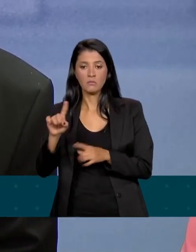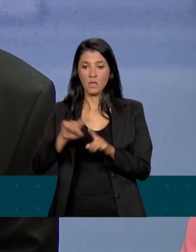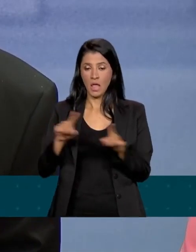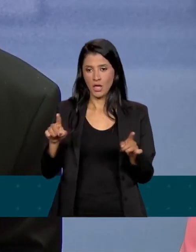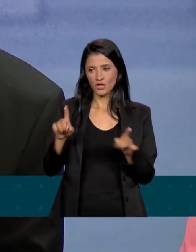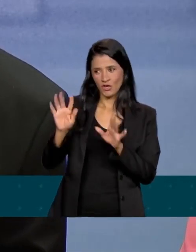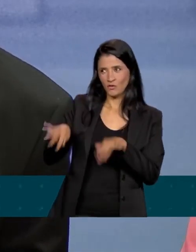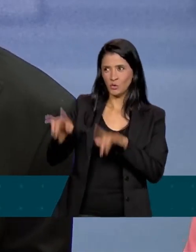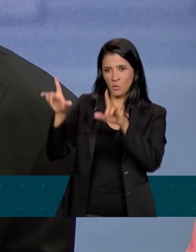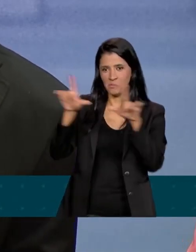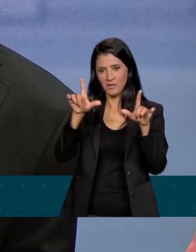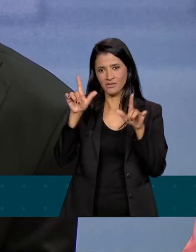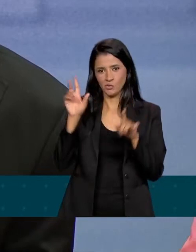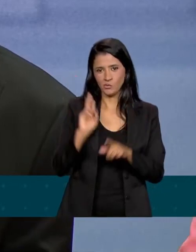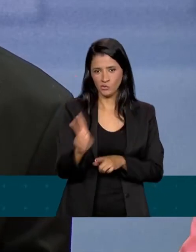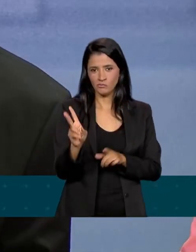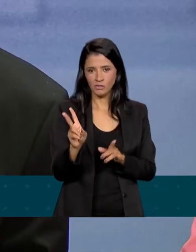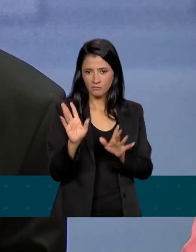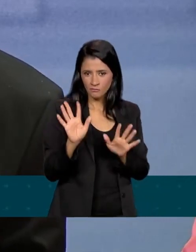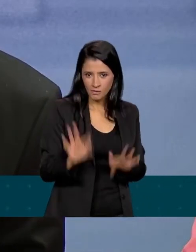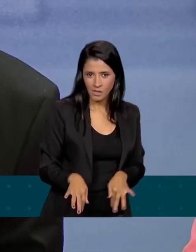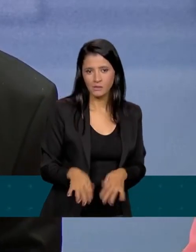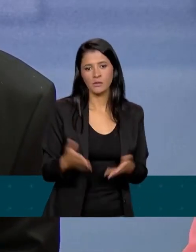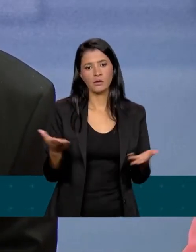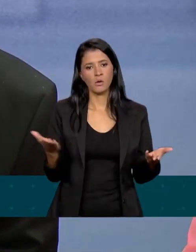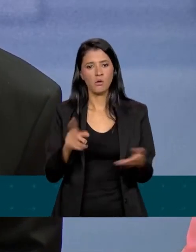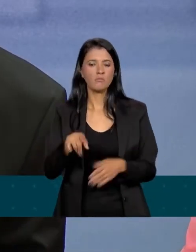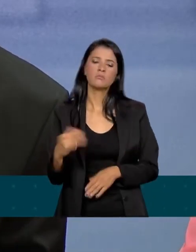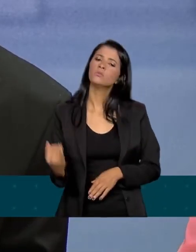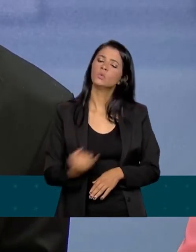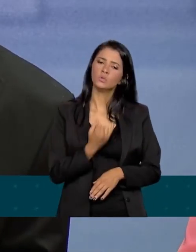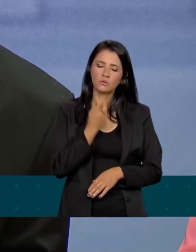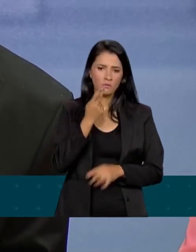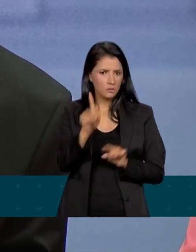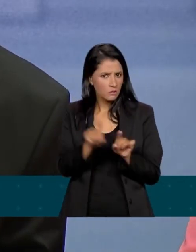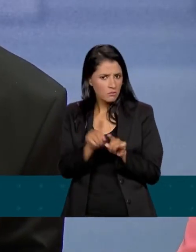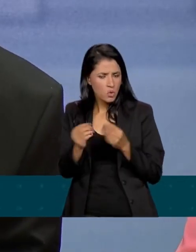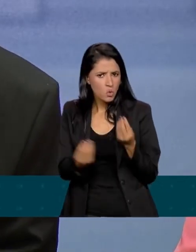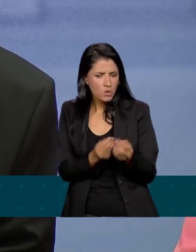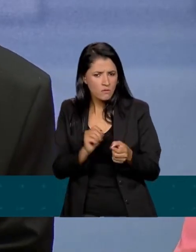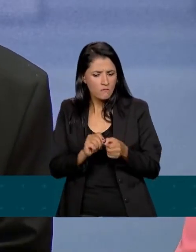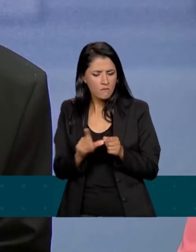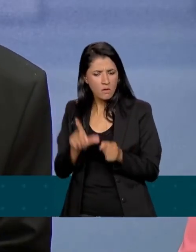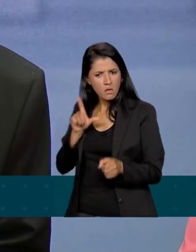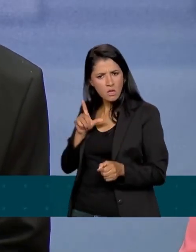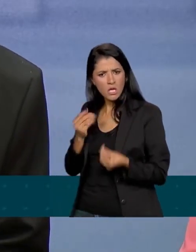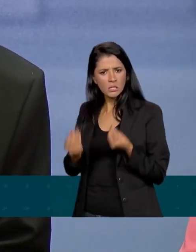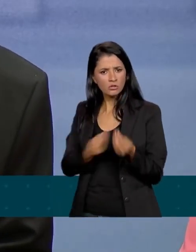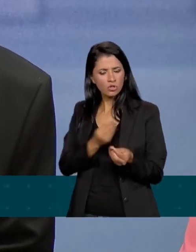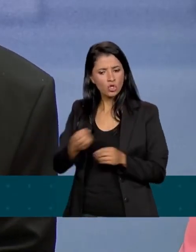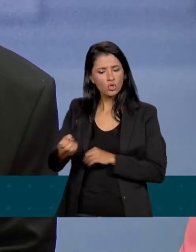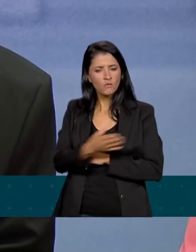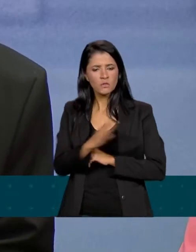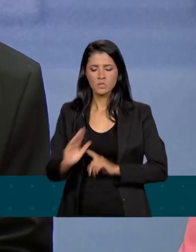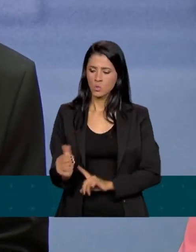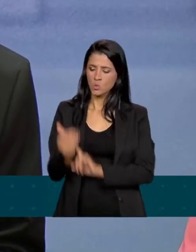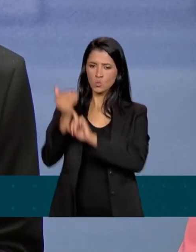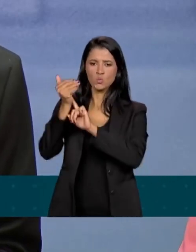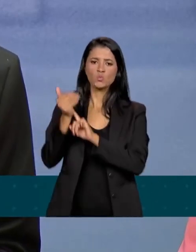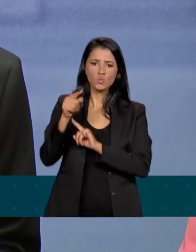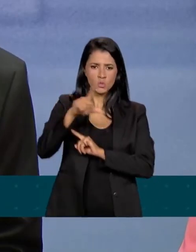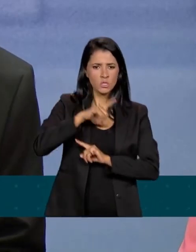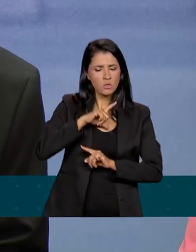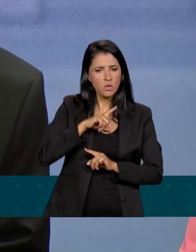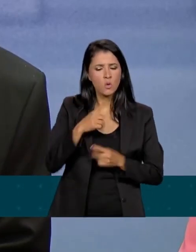encerrar, bom, é importante que se diga também o que se fez em termos de inovação tecnológica.